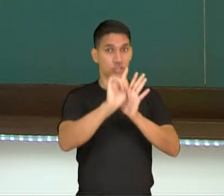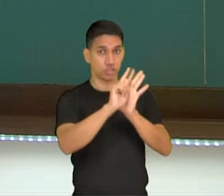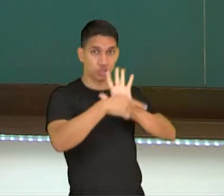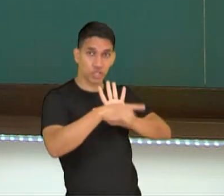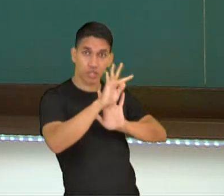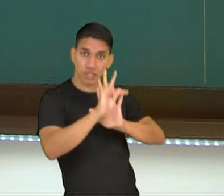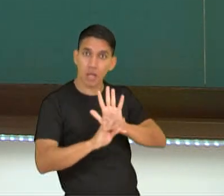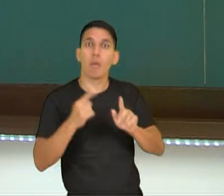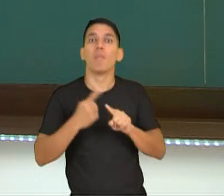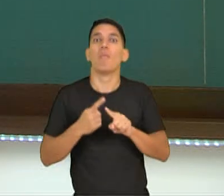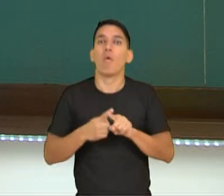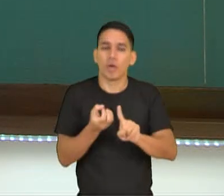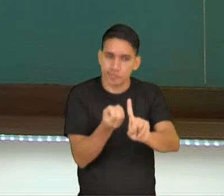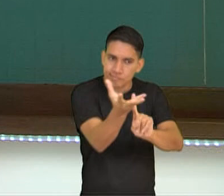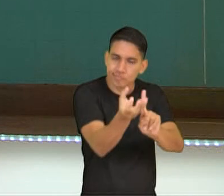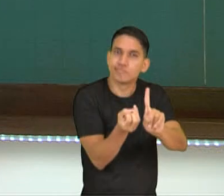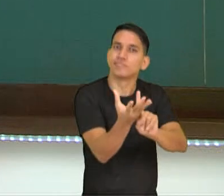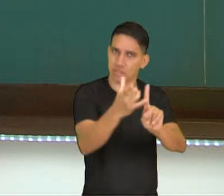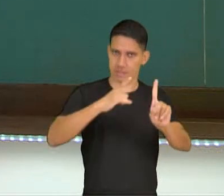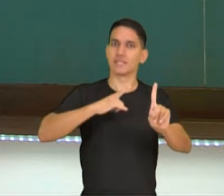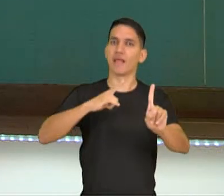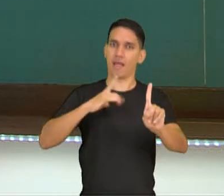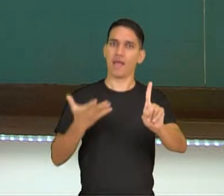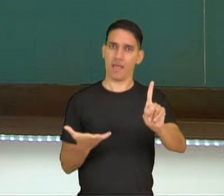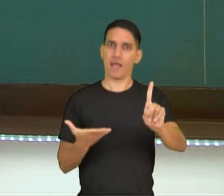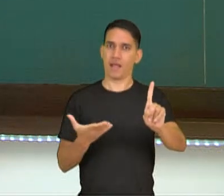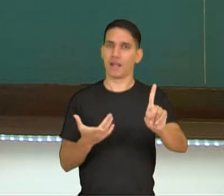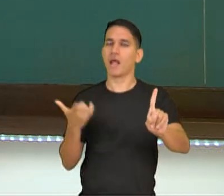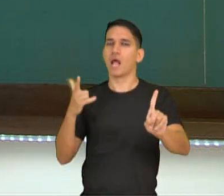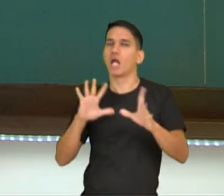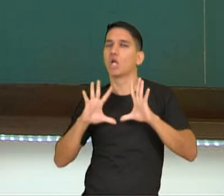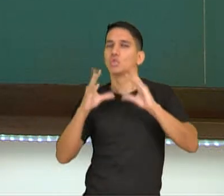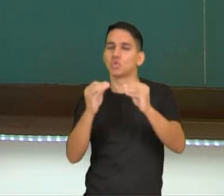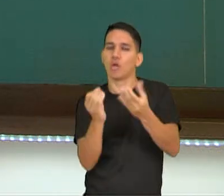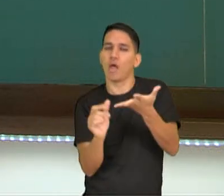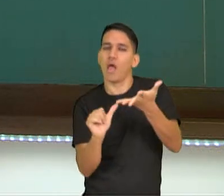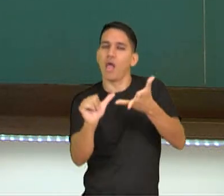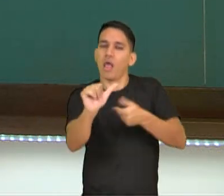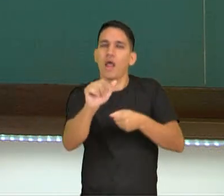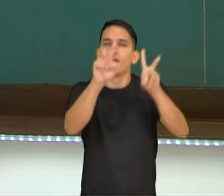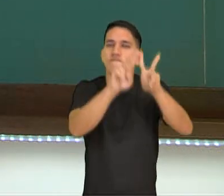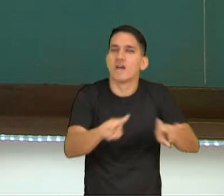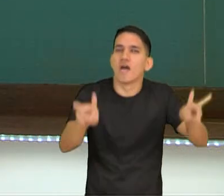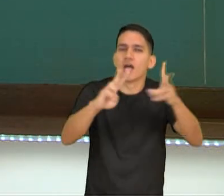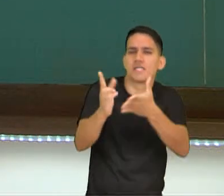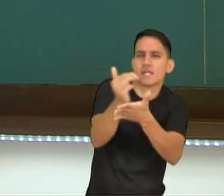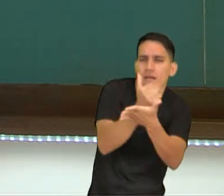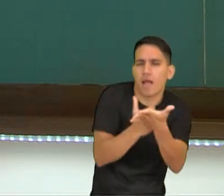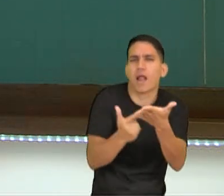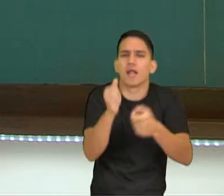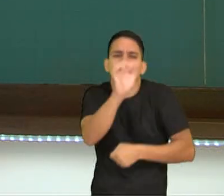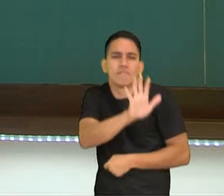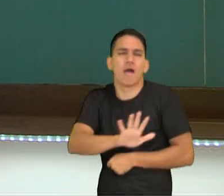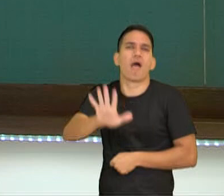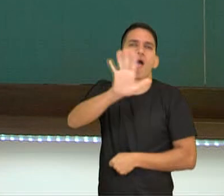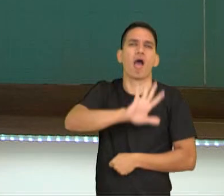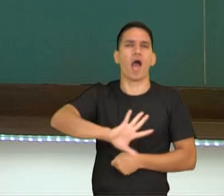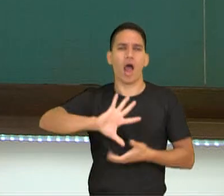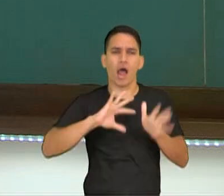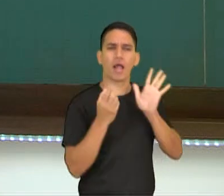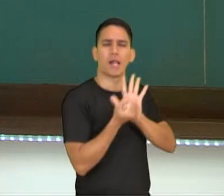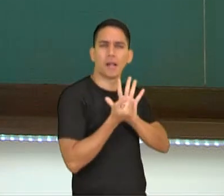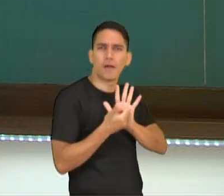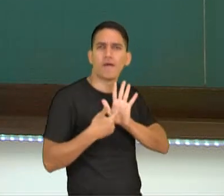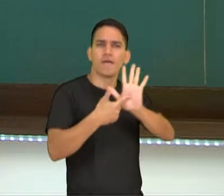presença de linguagem não verbal, que são aí a linguagem, todos os elementos da linguagem visual, desenhos, ilustrações, ícones,